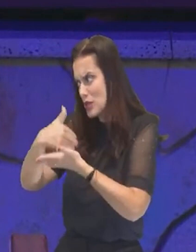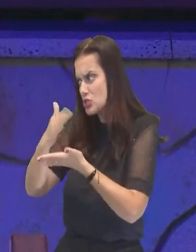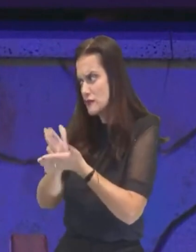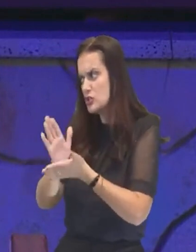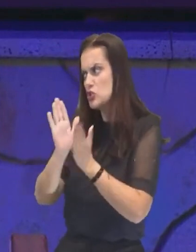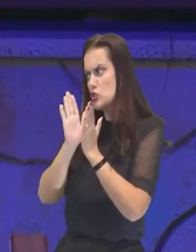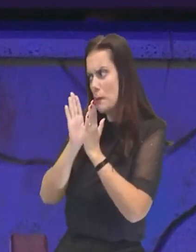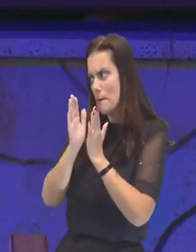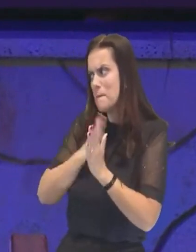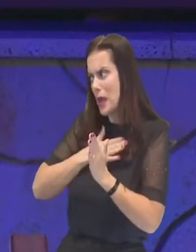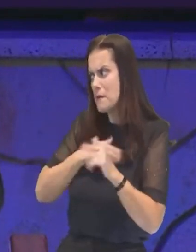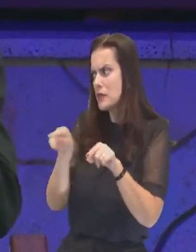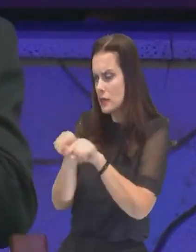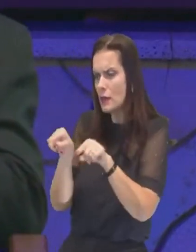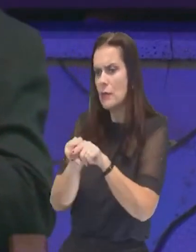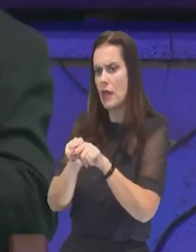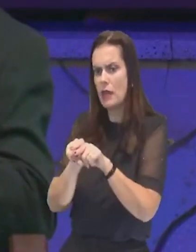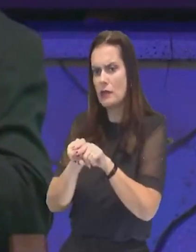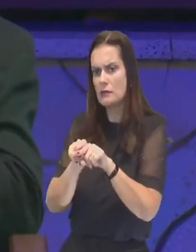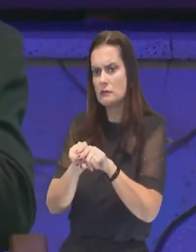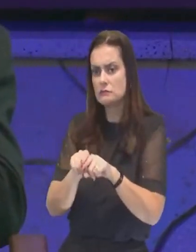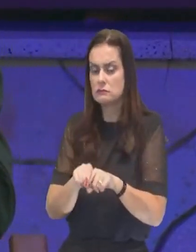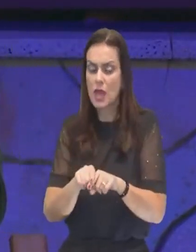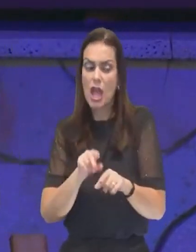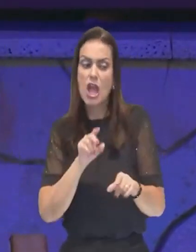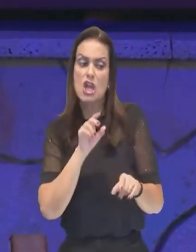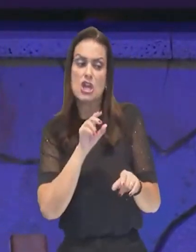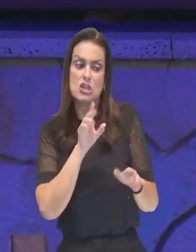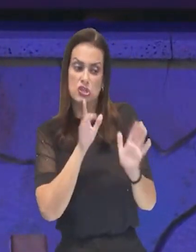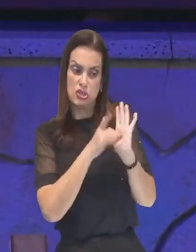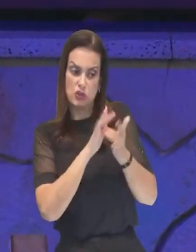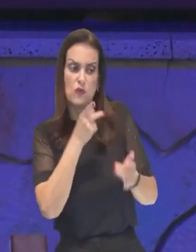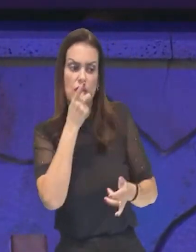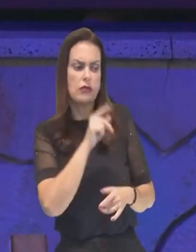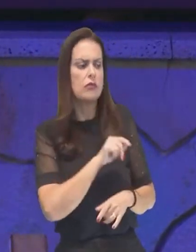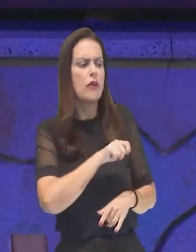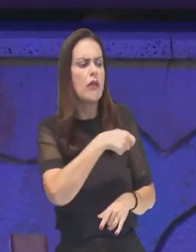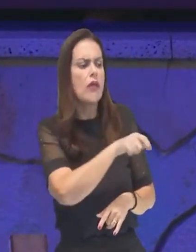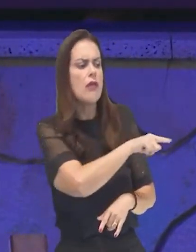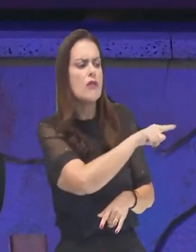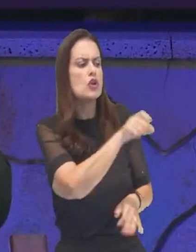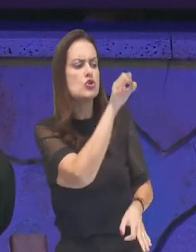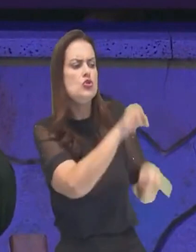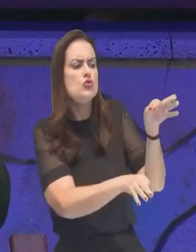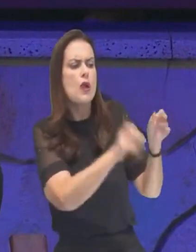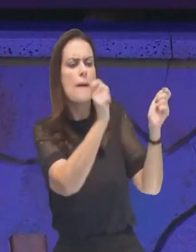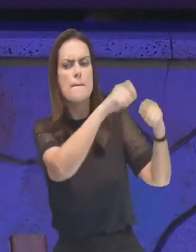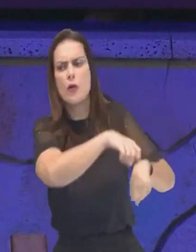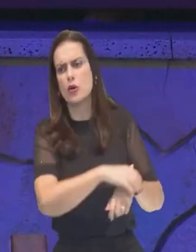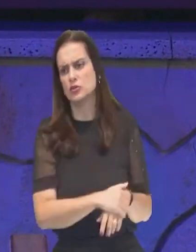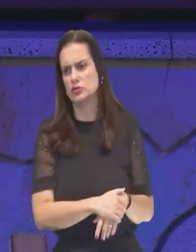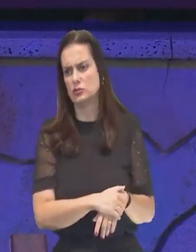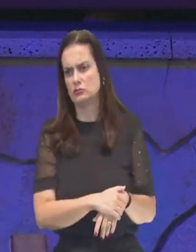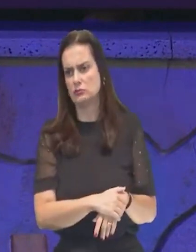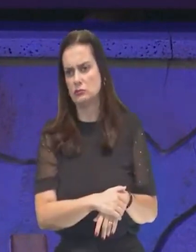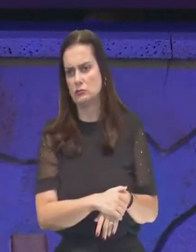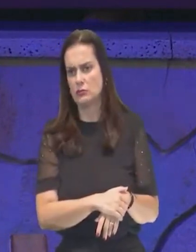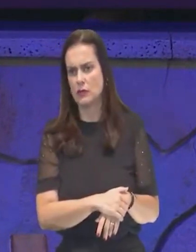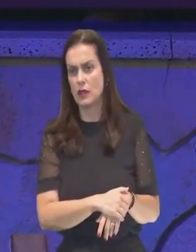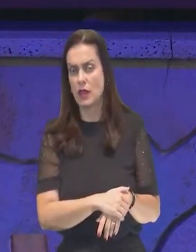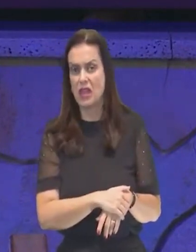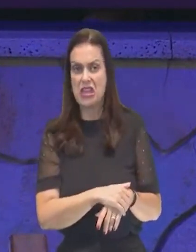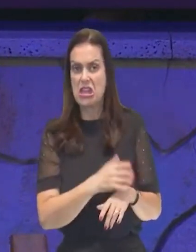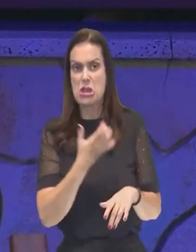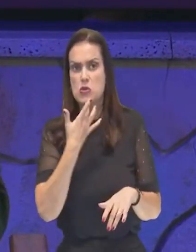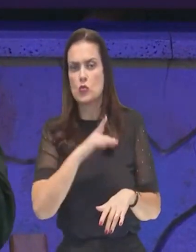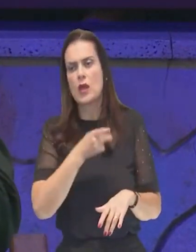fez é juiz entre vós. Eu não estou aqui para julgar quem tem parte da herança ou não tem, estou aqui para trazer